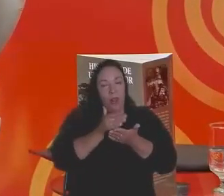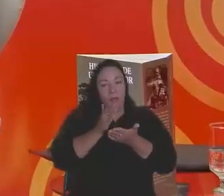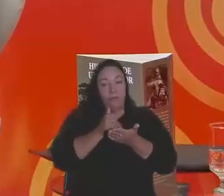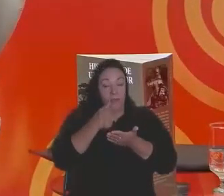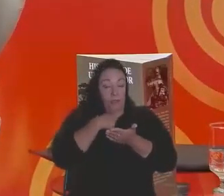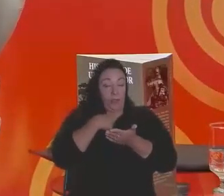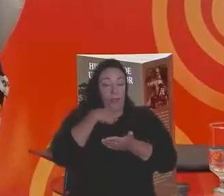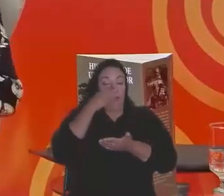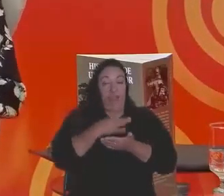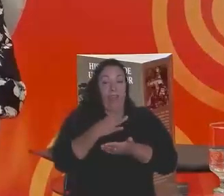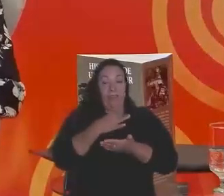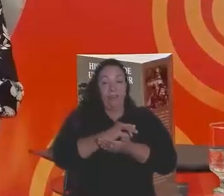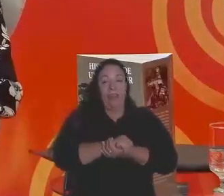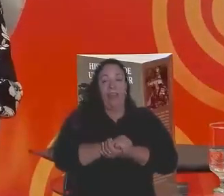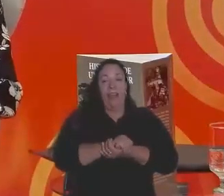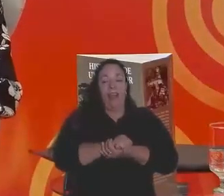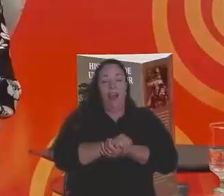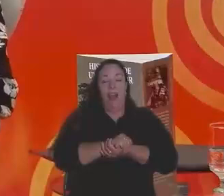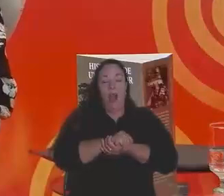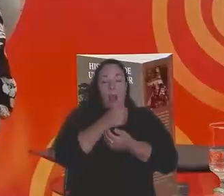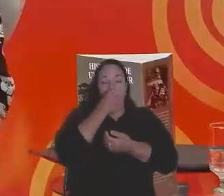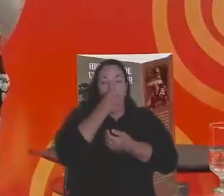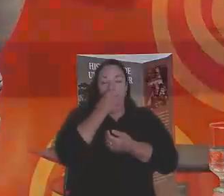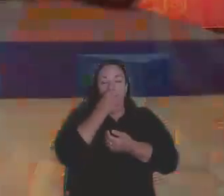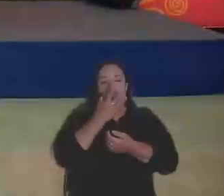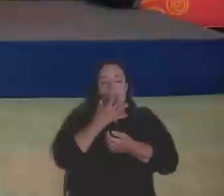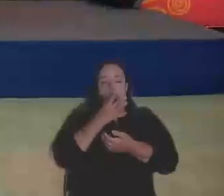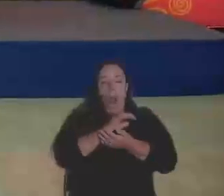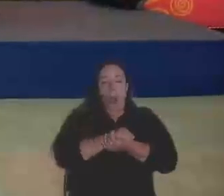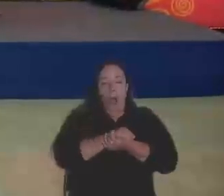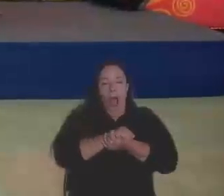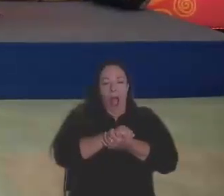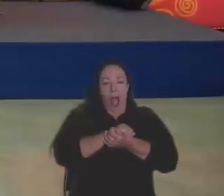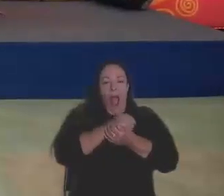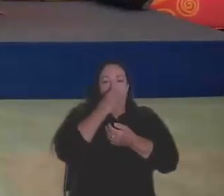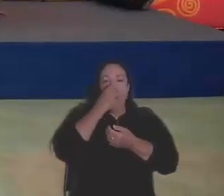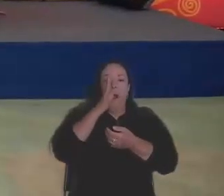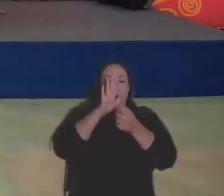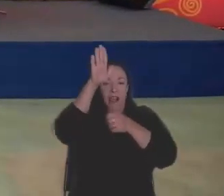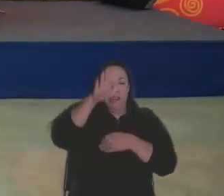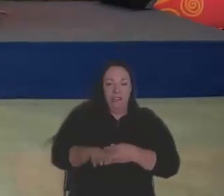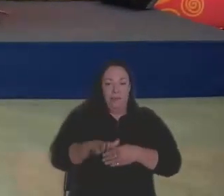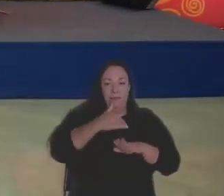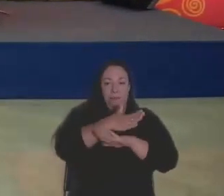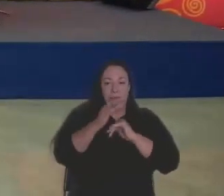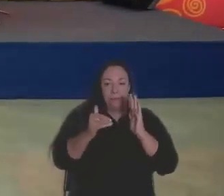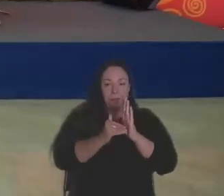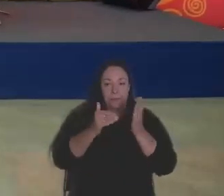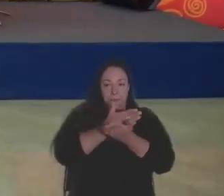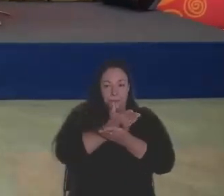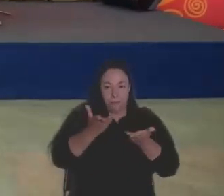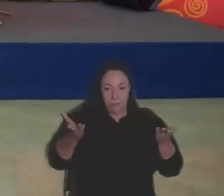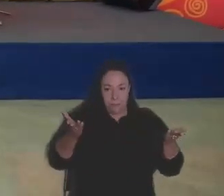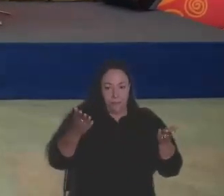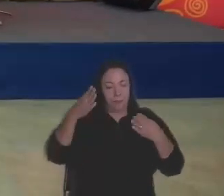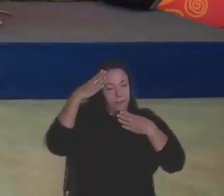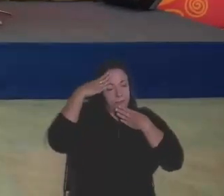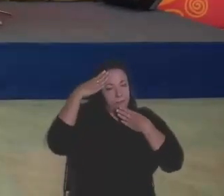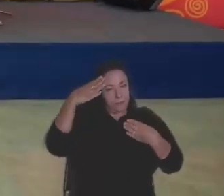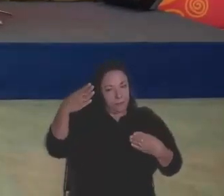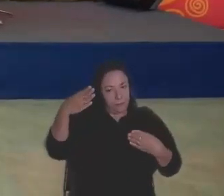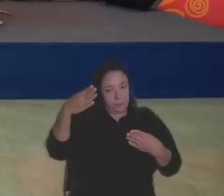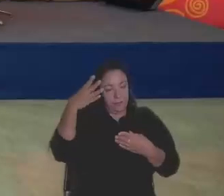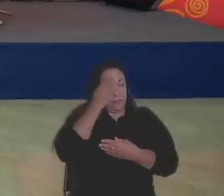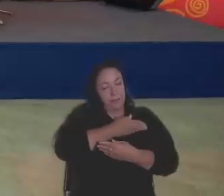certa? Bom, primeiramente, boa tarde a todos, né? Agradecer